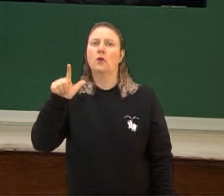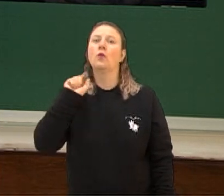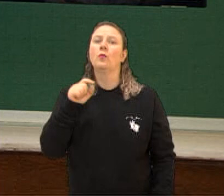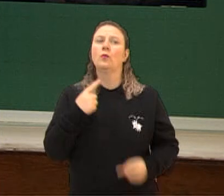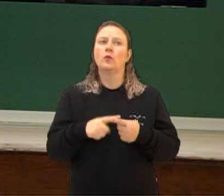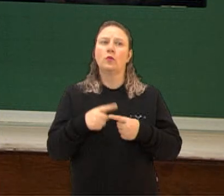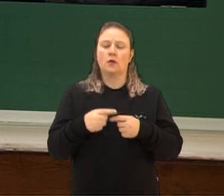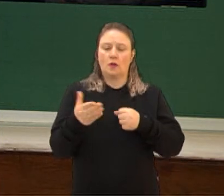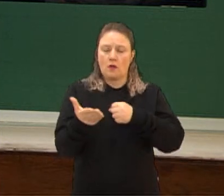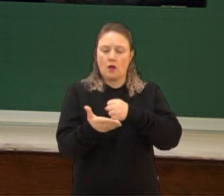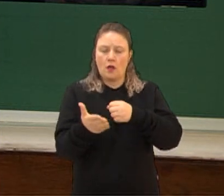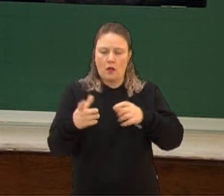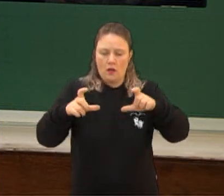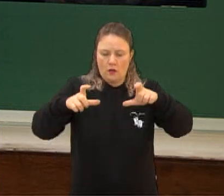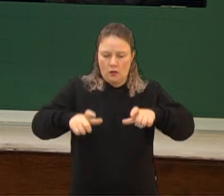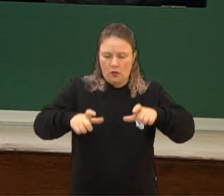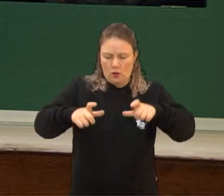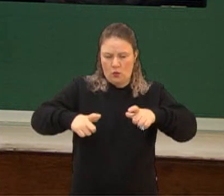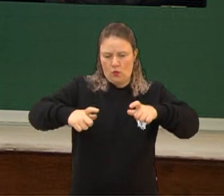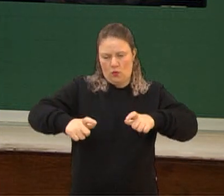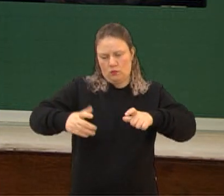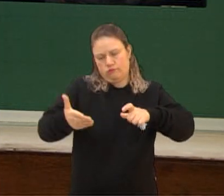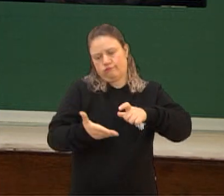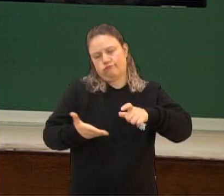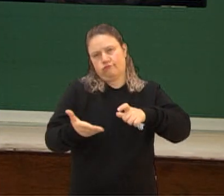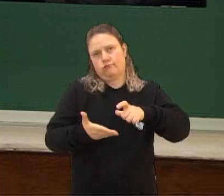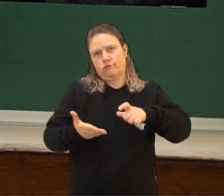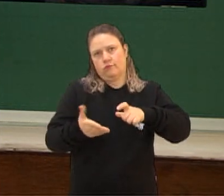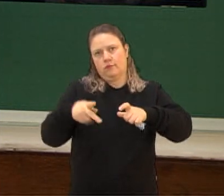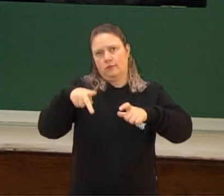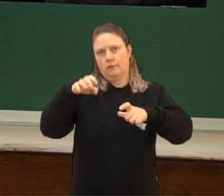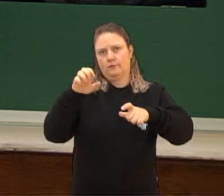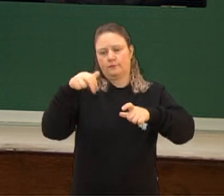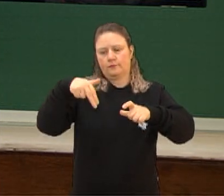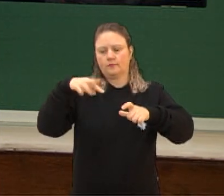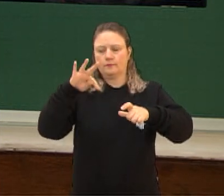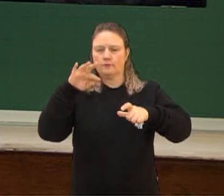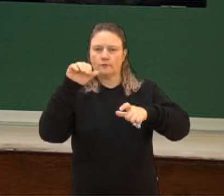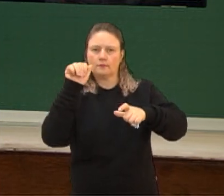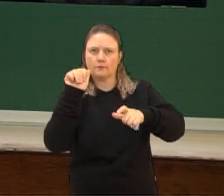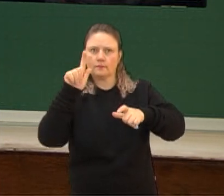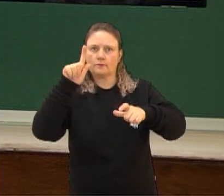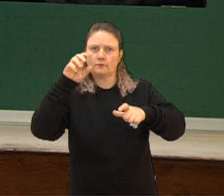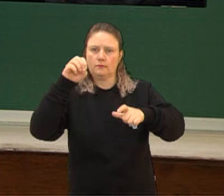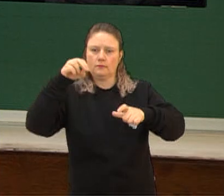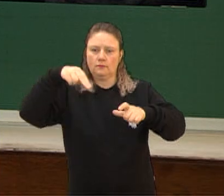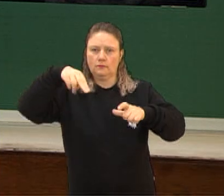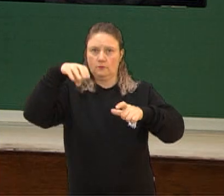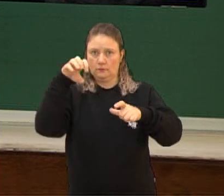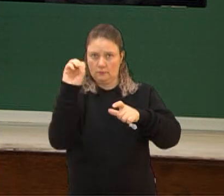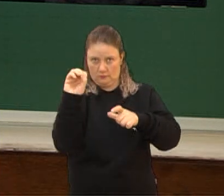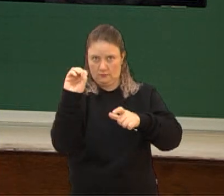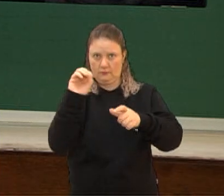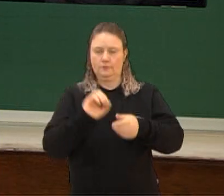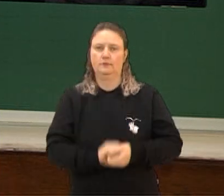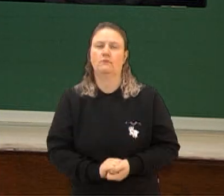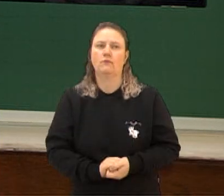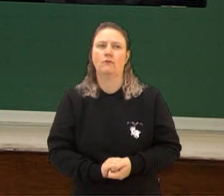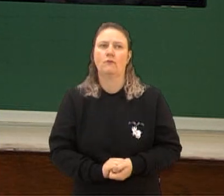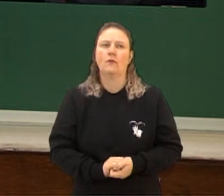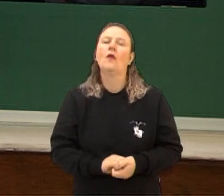pentágono. 5 lados, né? Penta. Então, aqui está o prisma reto pentagonal, na sua